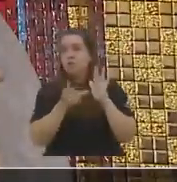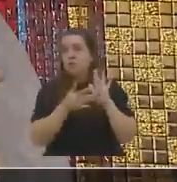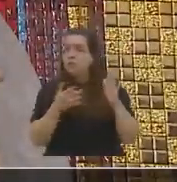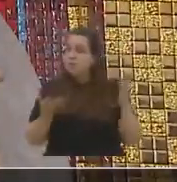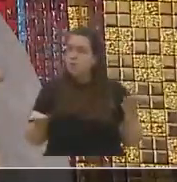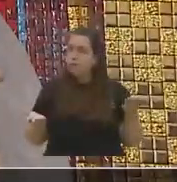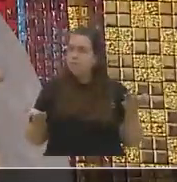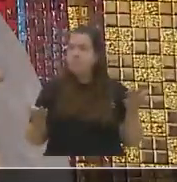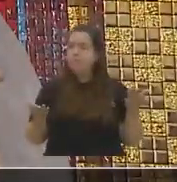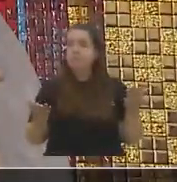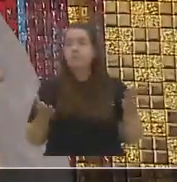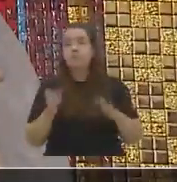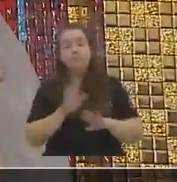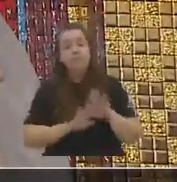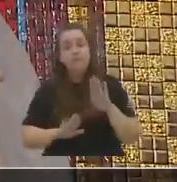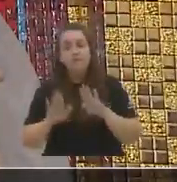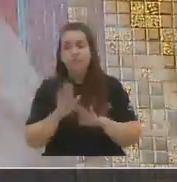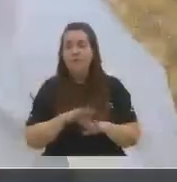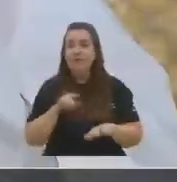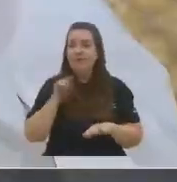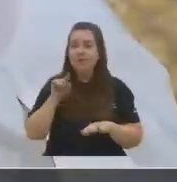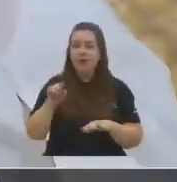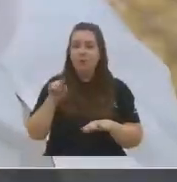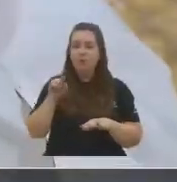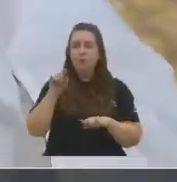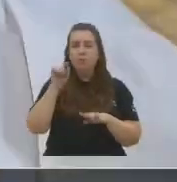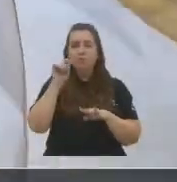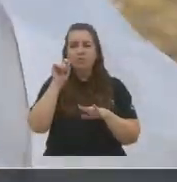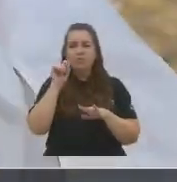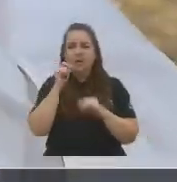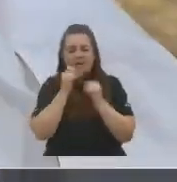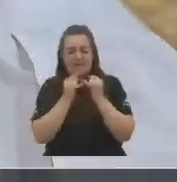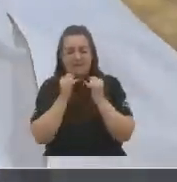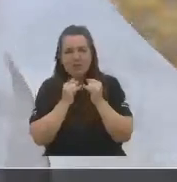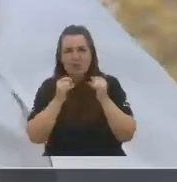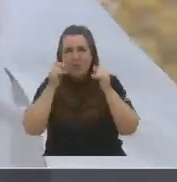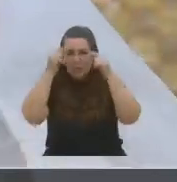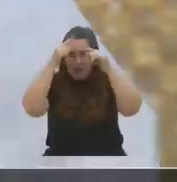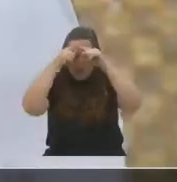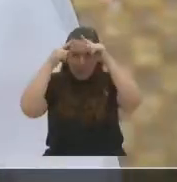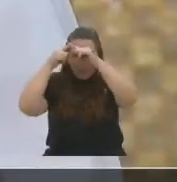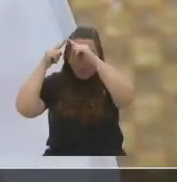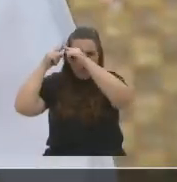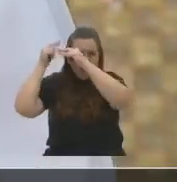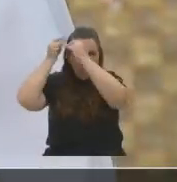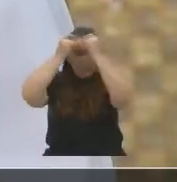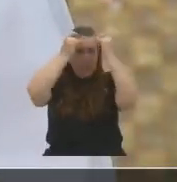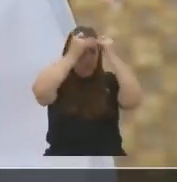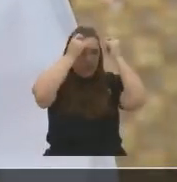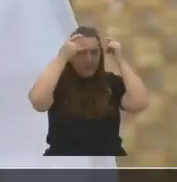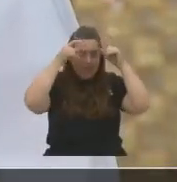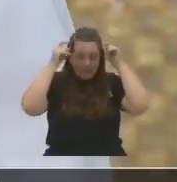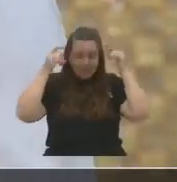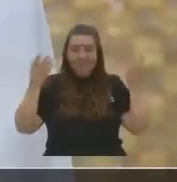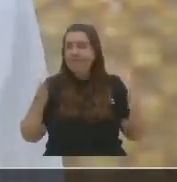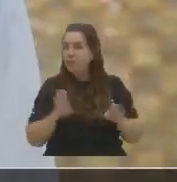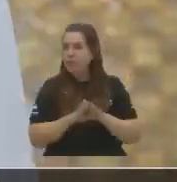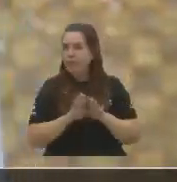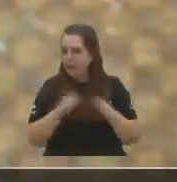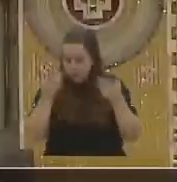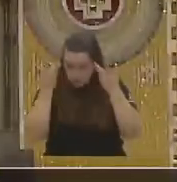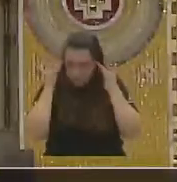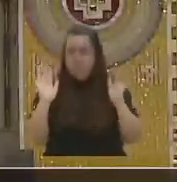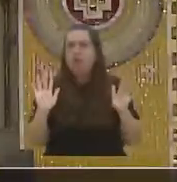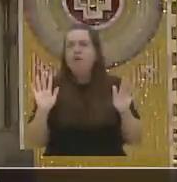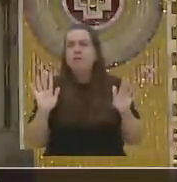Cristo. Às vezes seja um espinho da coroa de espinhos de nosso Senhor. Talvez seja